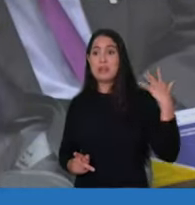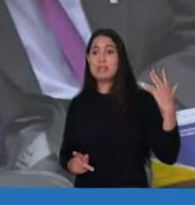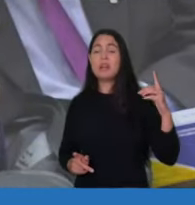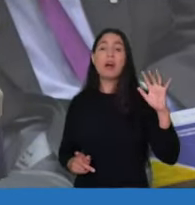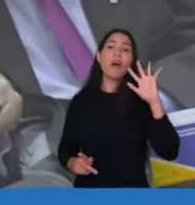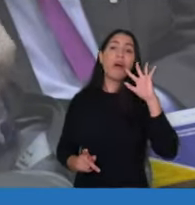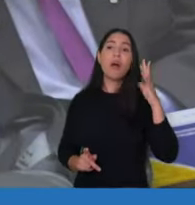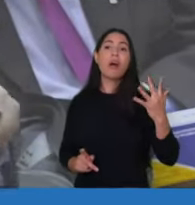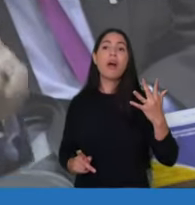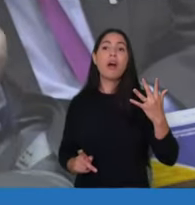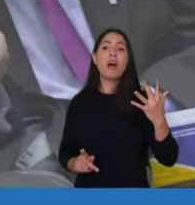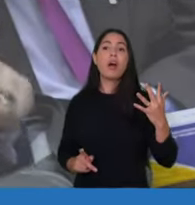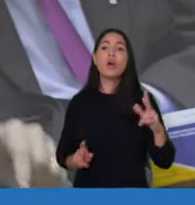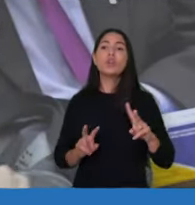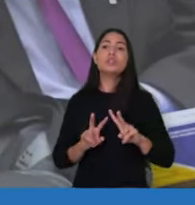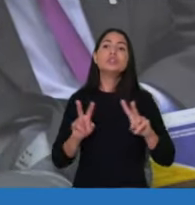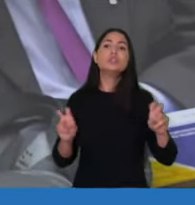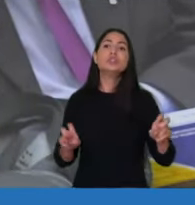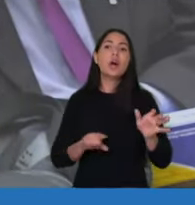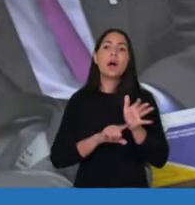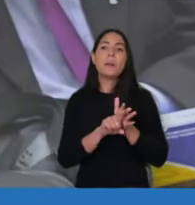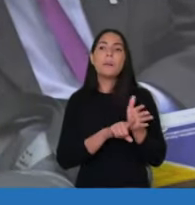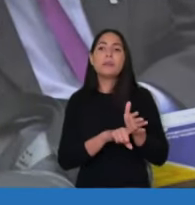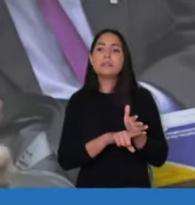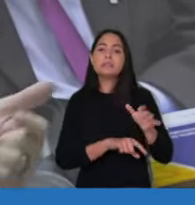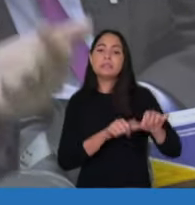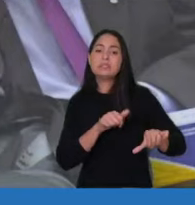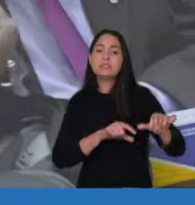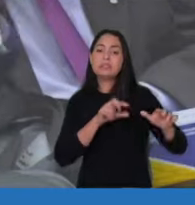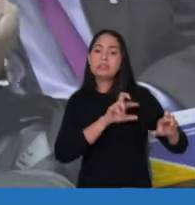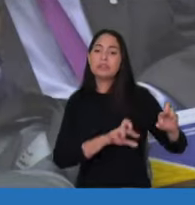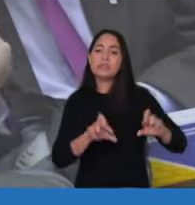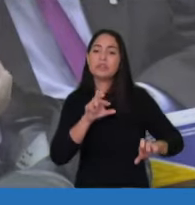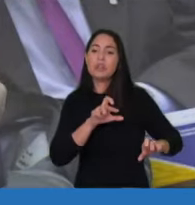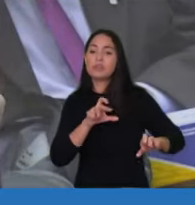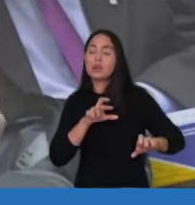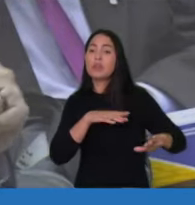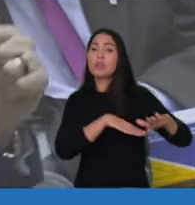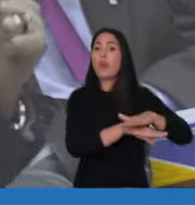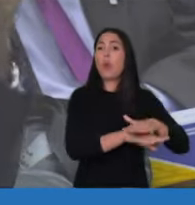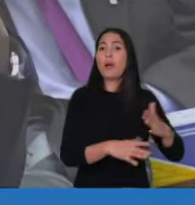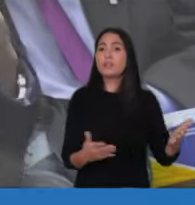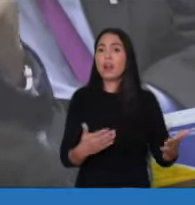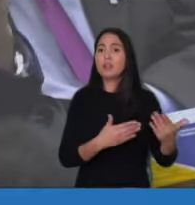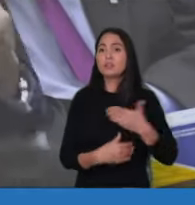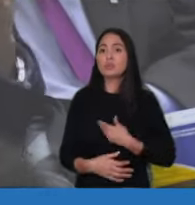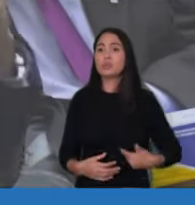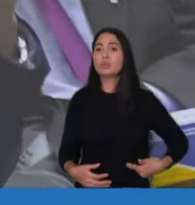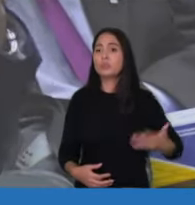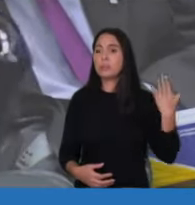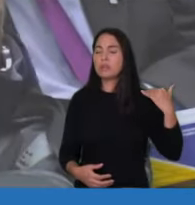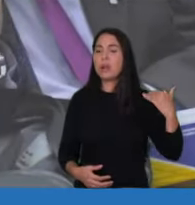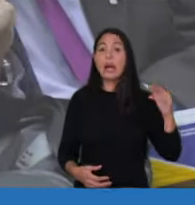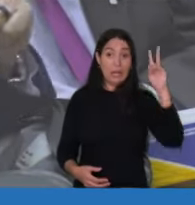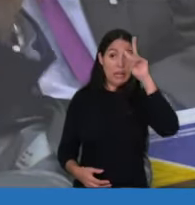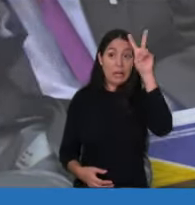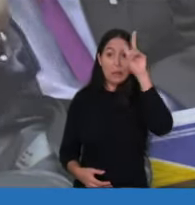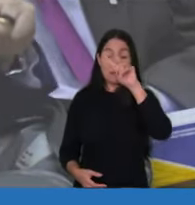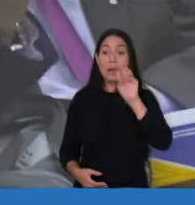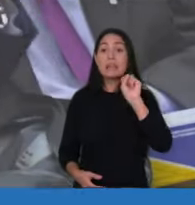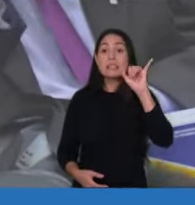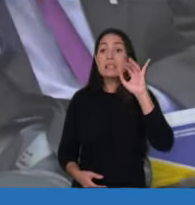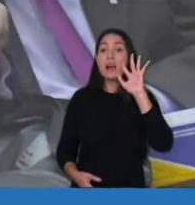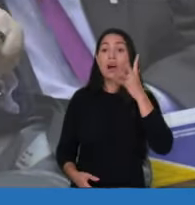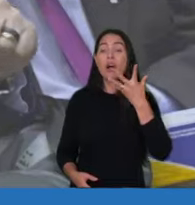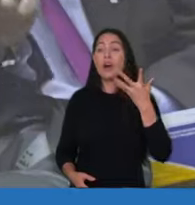dos tapetes toda a possibilidade de investigação. É preciso a gente lembrar que se Bolsonaro tivesse sido reeleito, nós